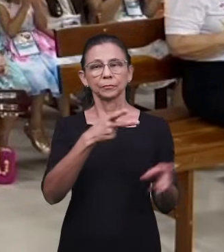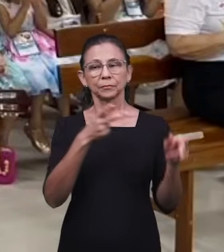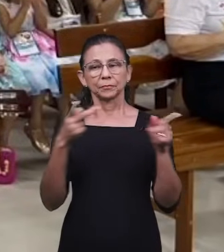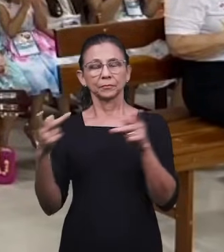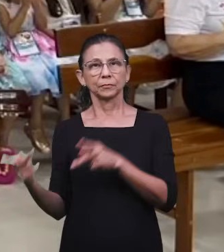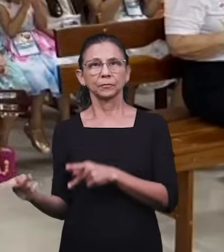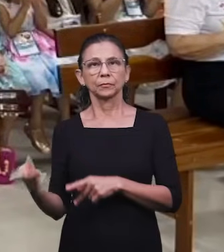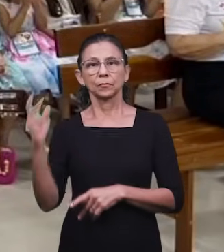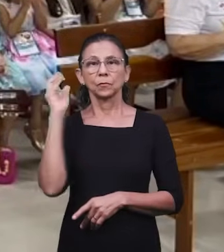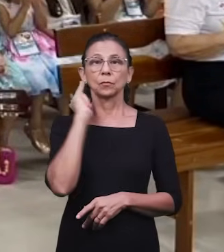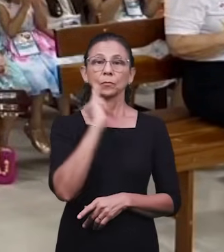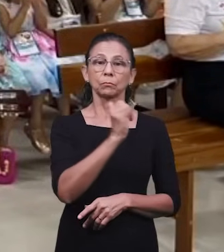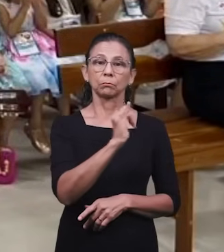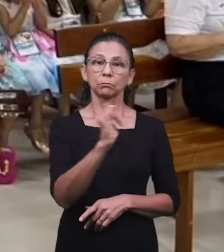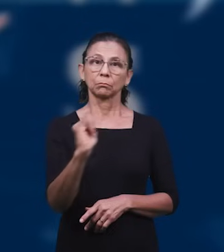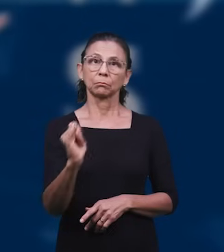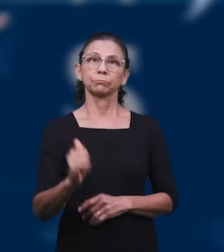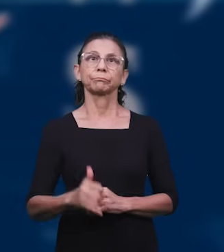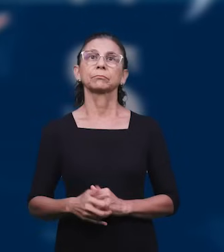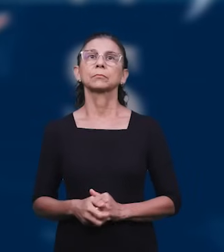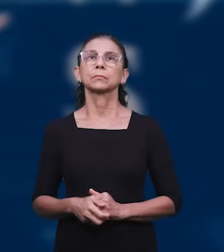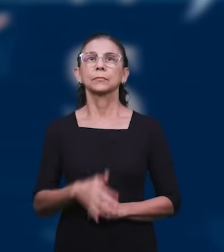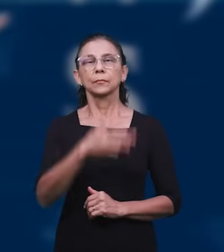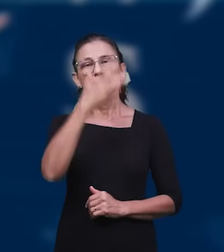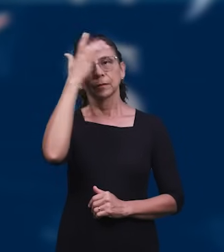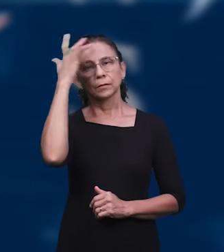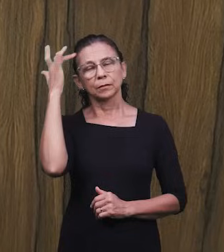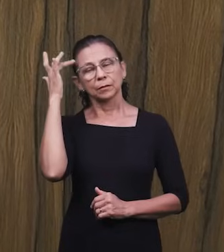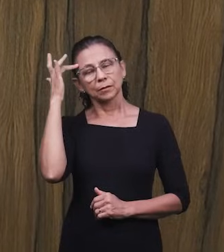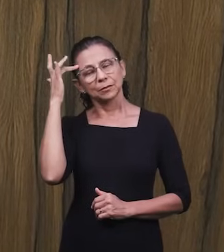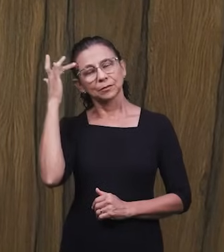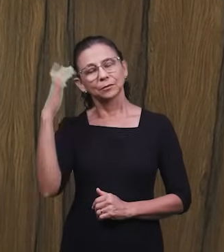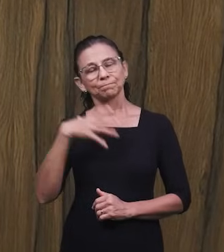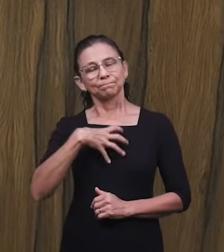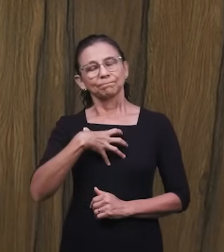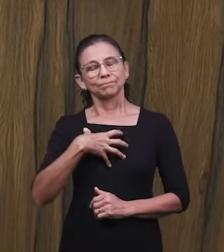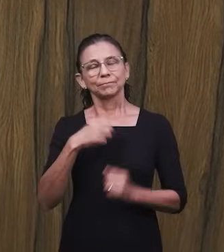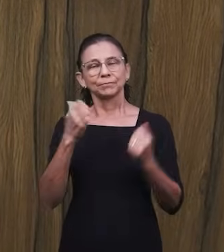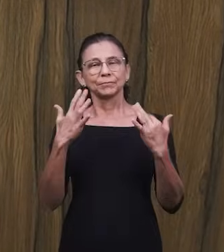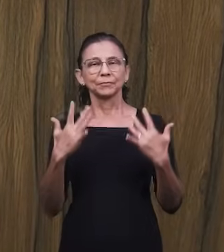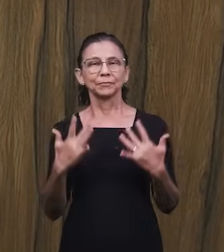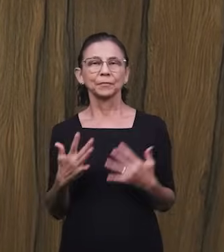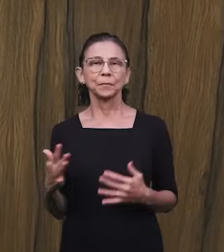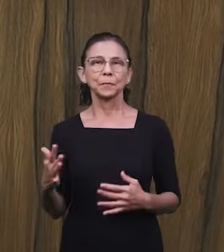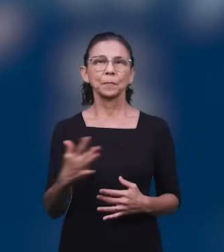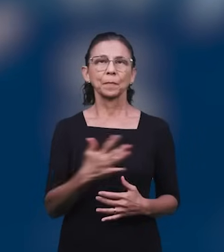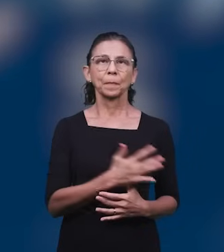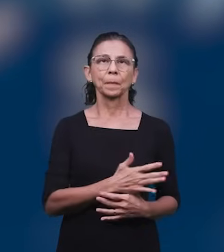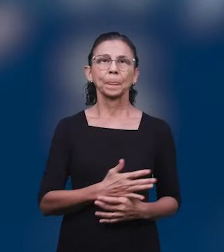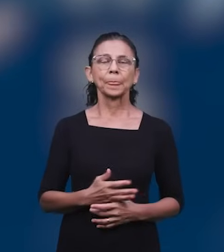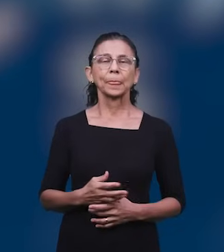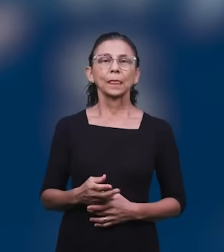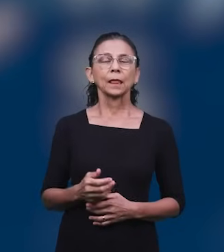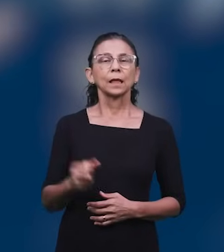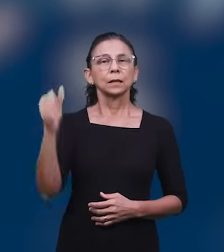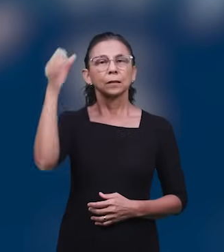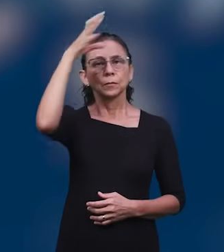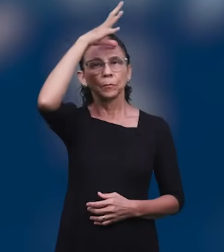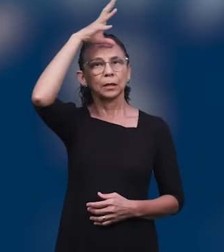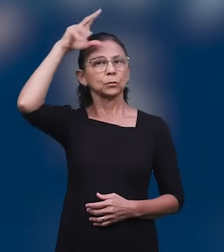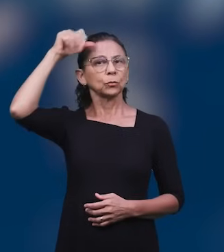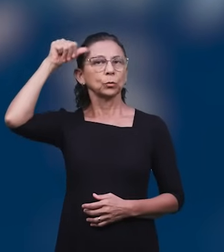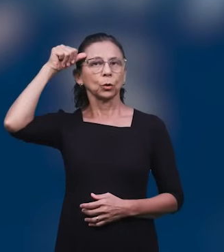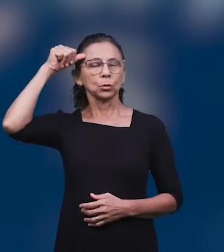Senhor falou com cada um que estava ali presente, visitando os corações. Em Cáceres, Mato Grosso, foi realizado na quinta-feira